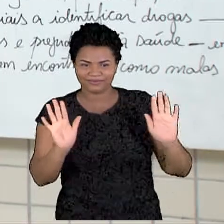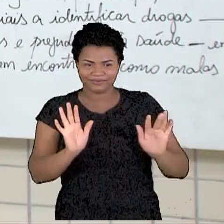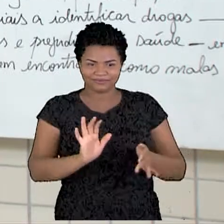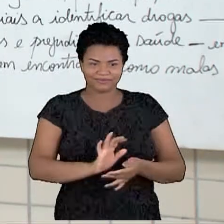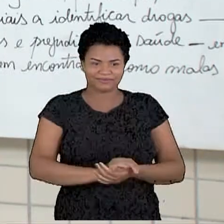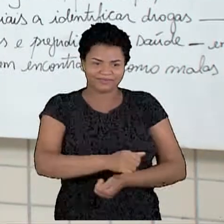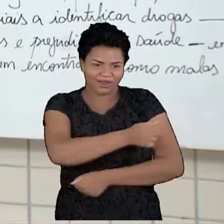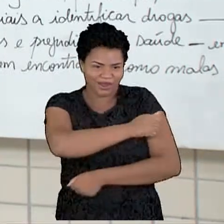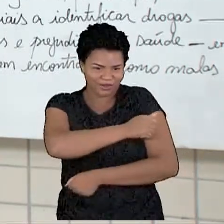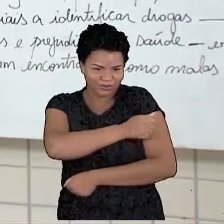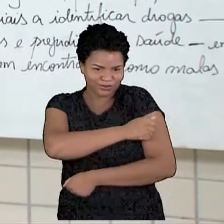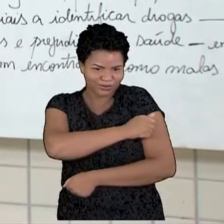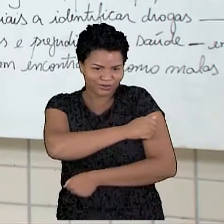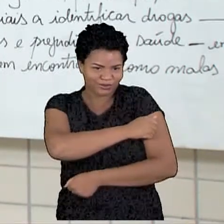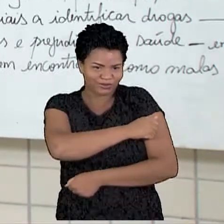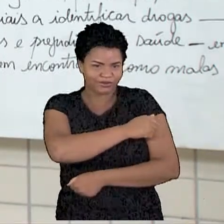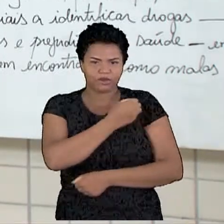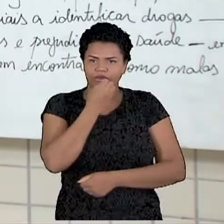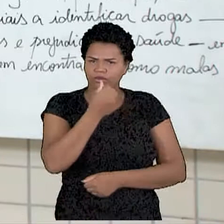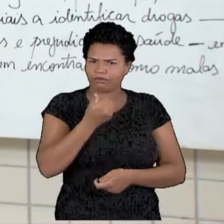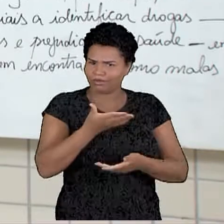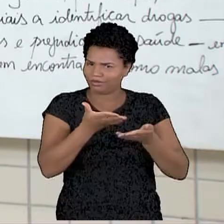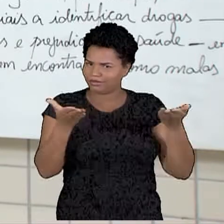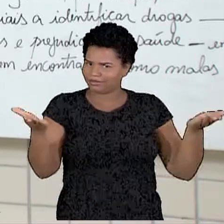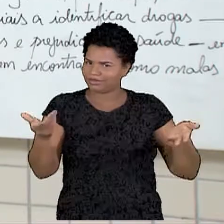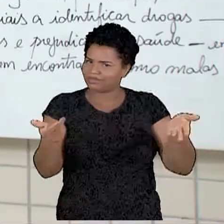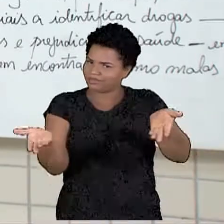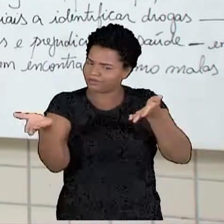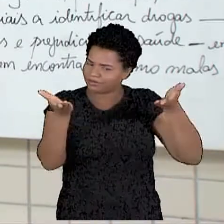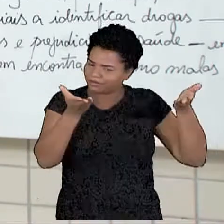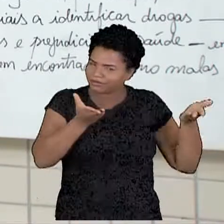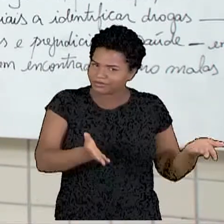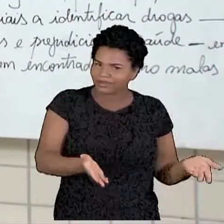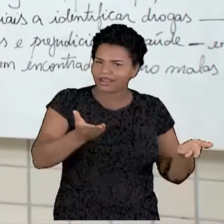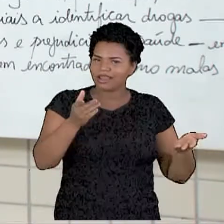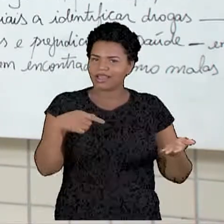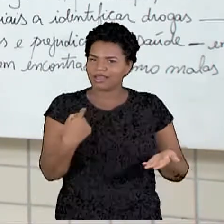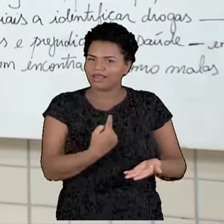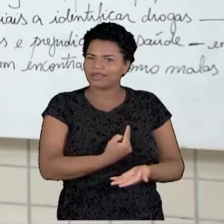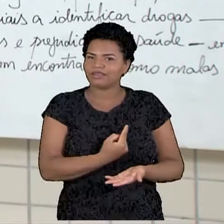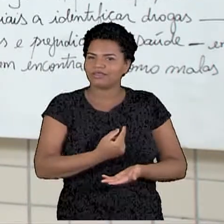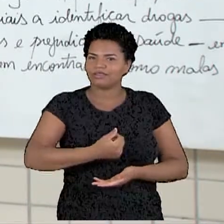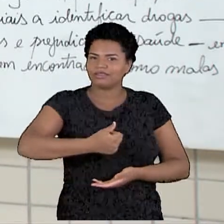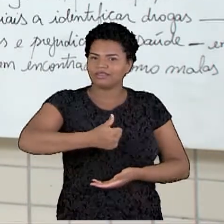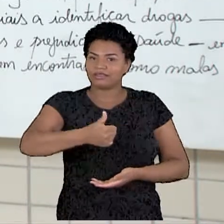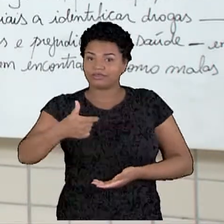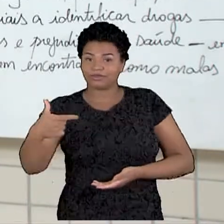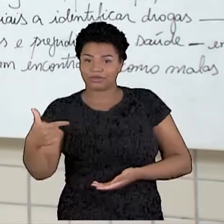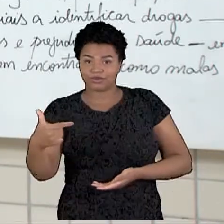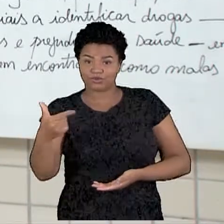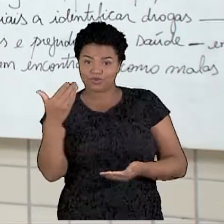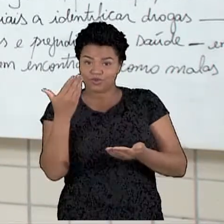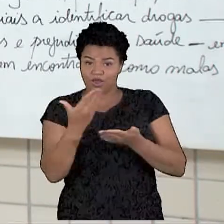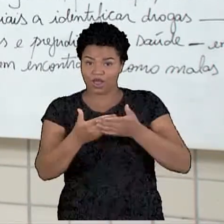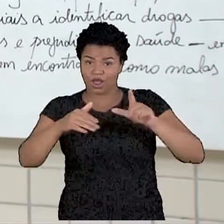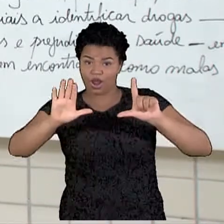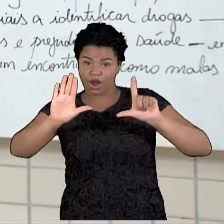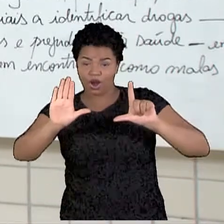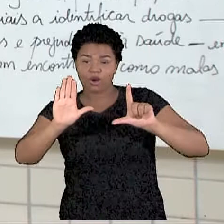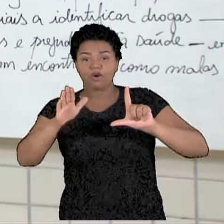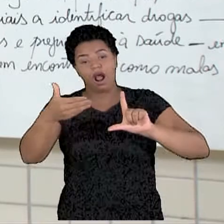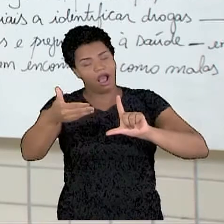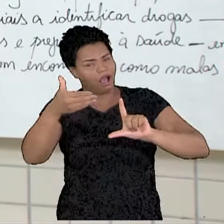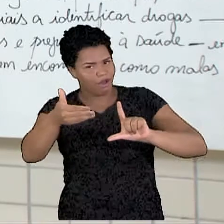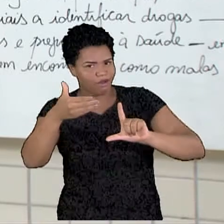Olá, estudantes! Como é que vocês estão? Sejam todos bem-vindos à nossa 12ª teleaula de língua